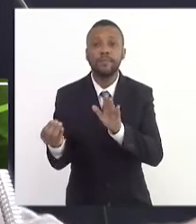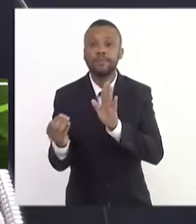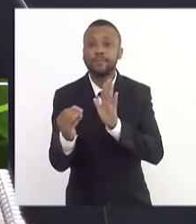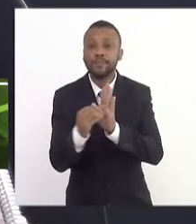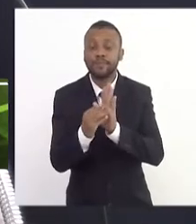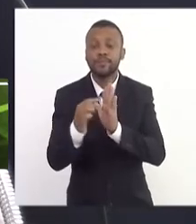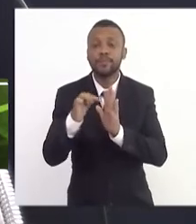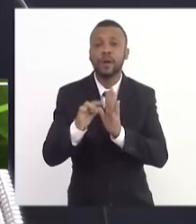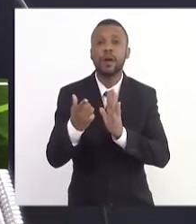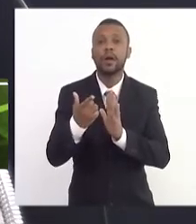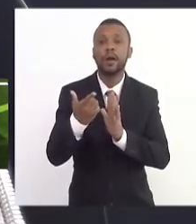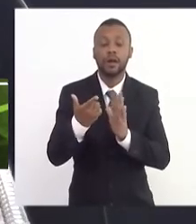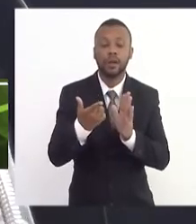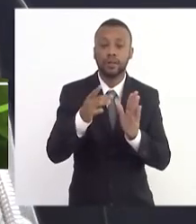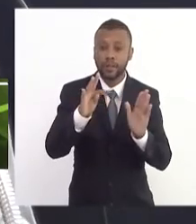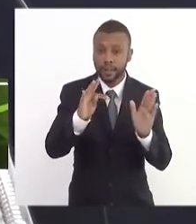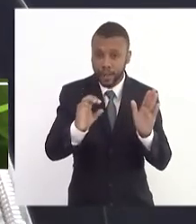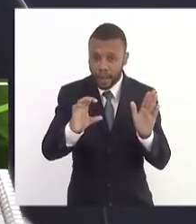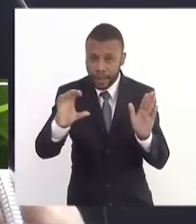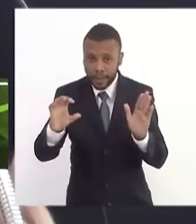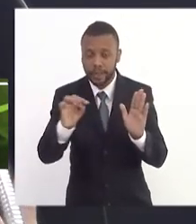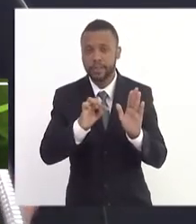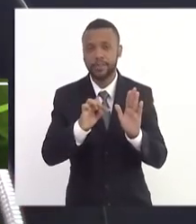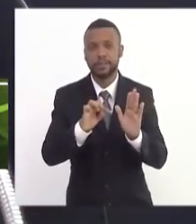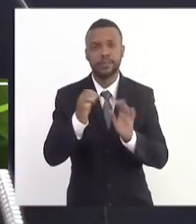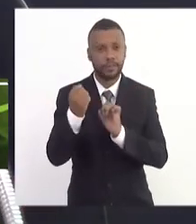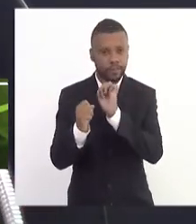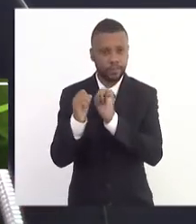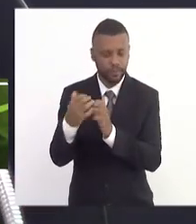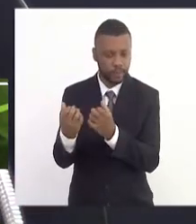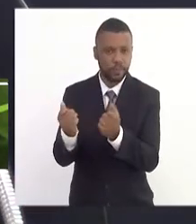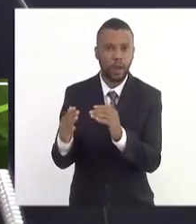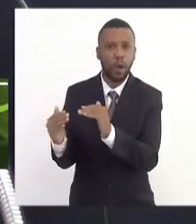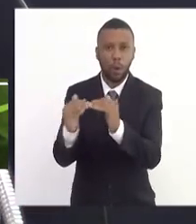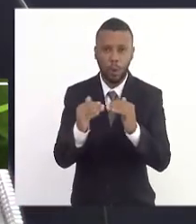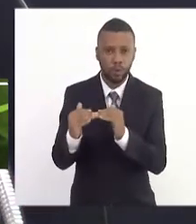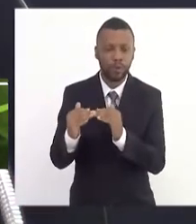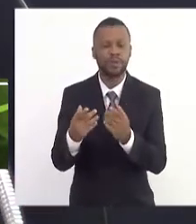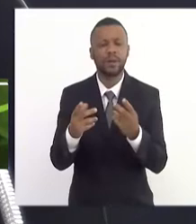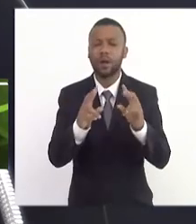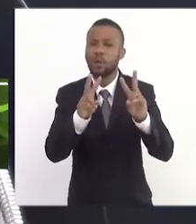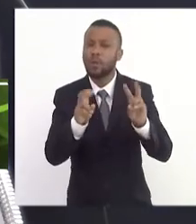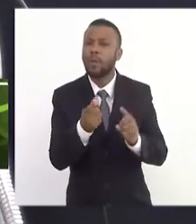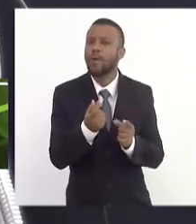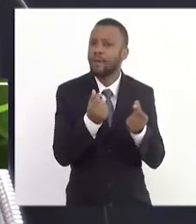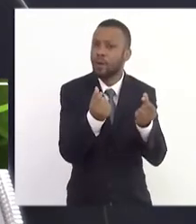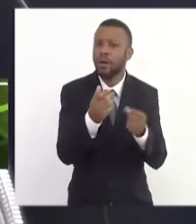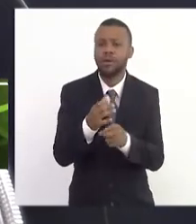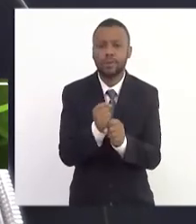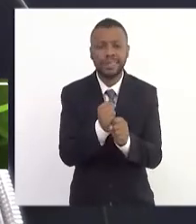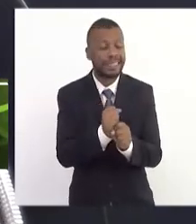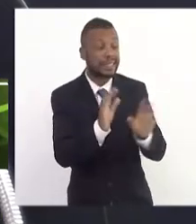onde a empresa aderiu. Agora, com relação aos valores, as fontes, tudo, vou pedir para o nosso colega.